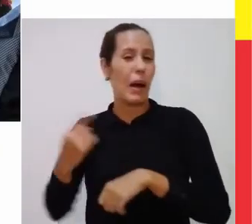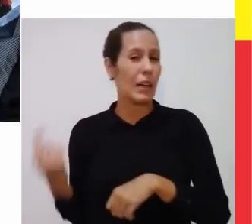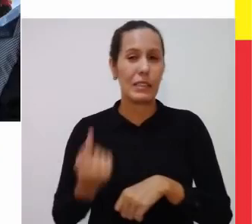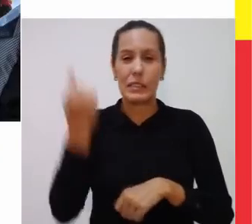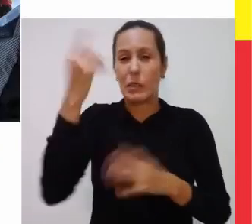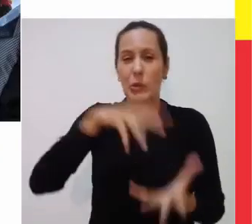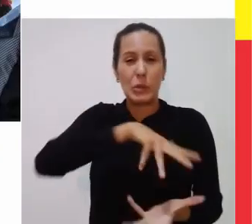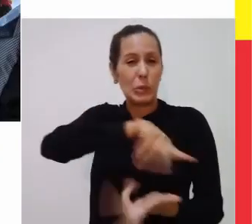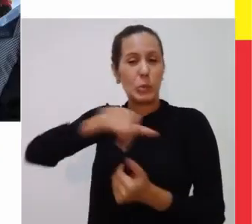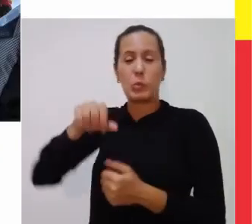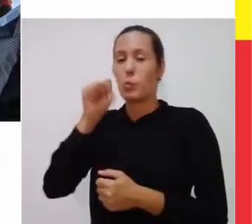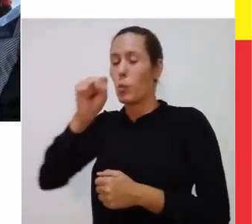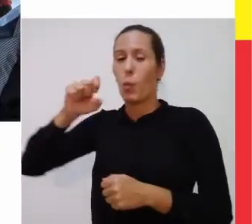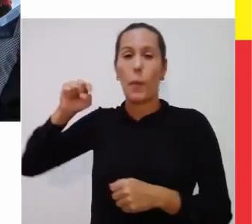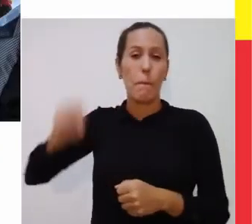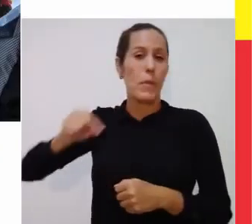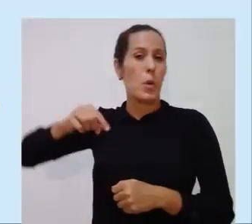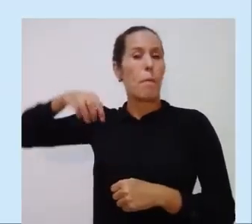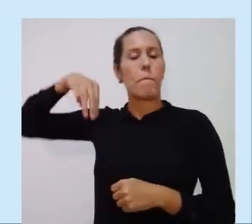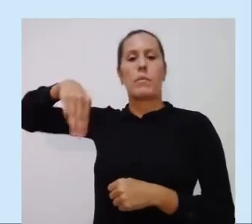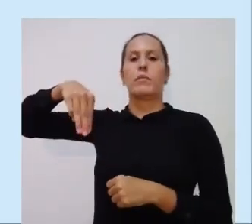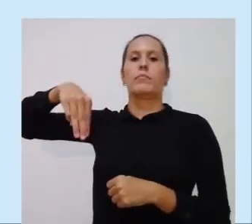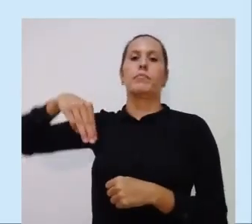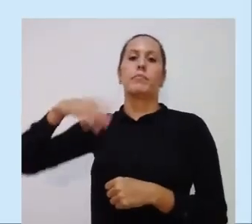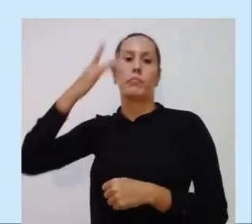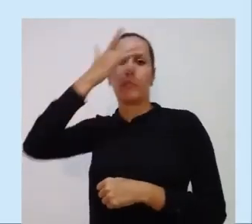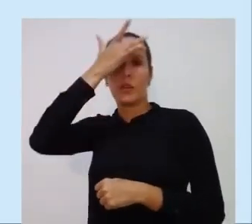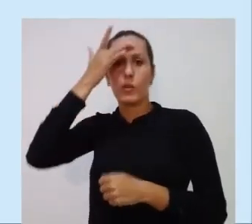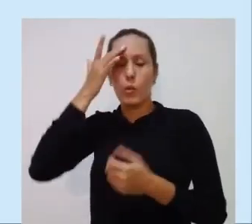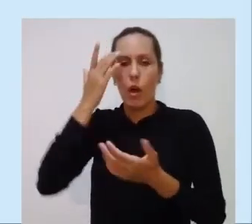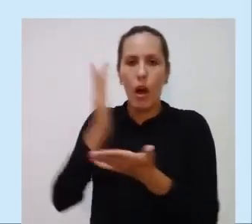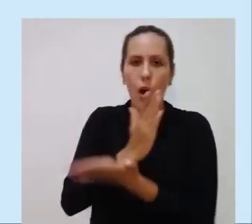metros. Então, é uma montanha gigantesca e aí